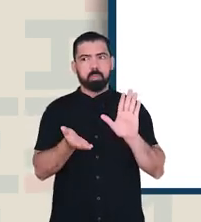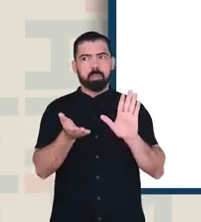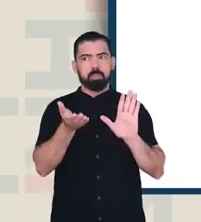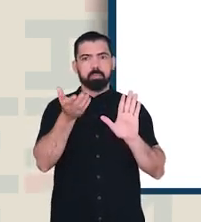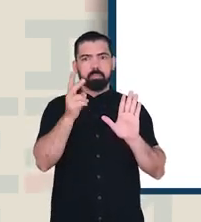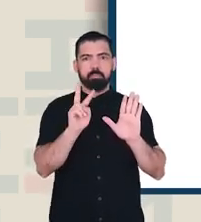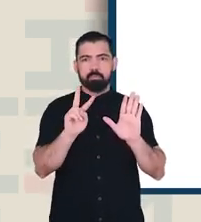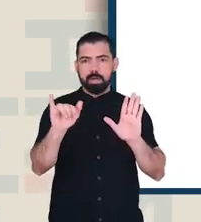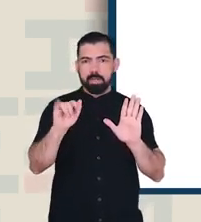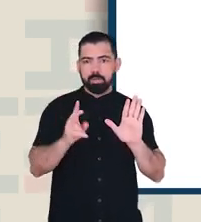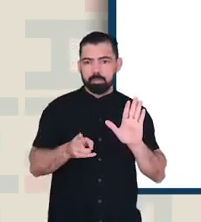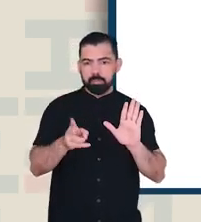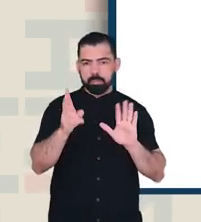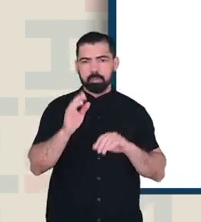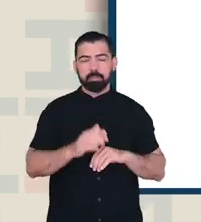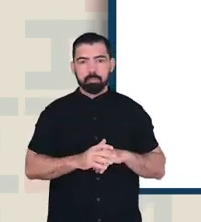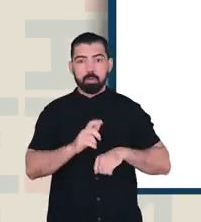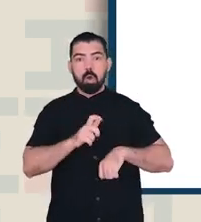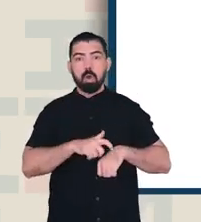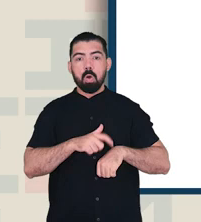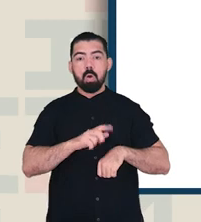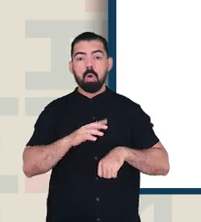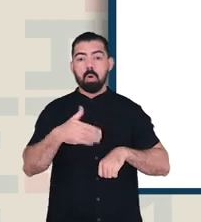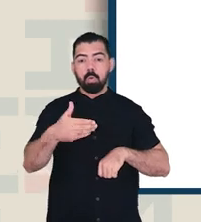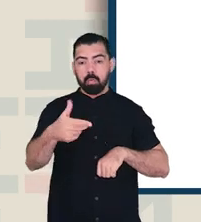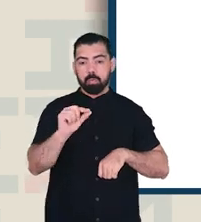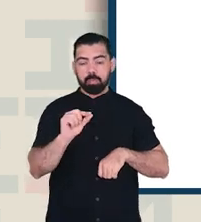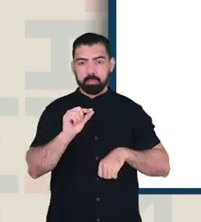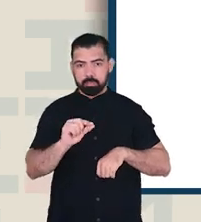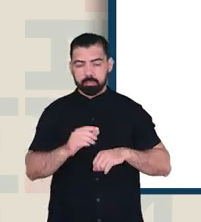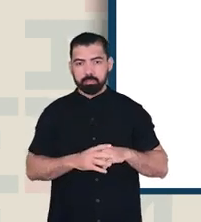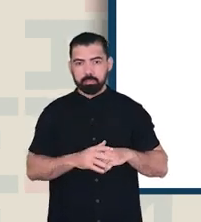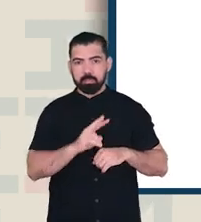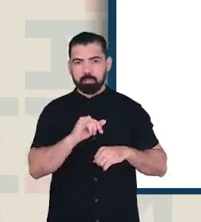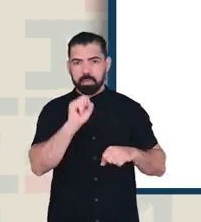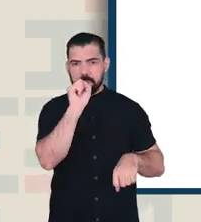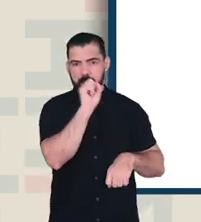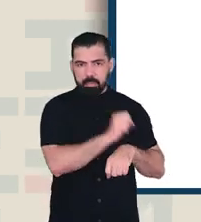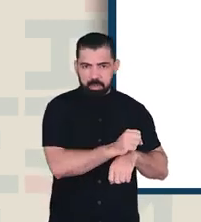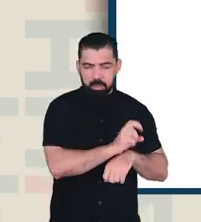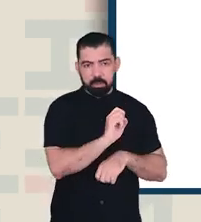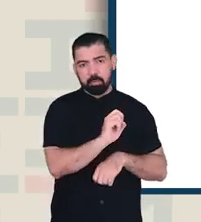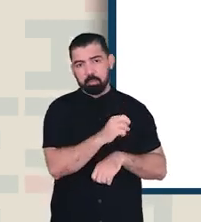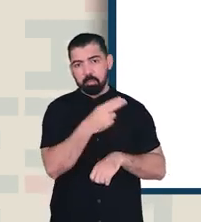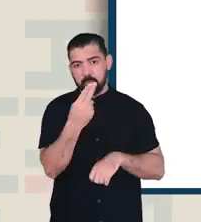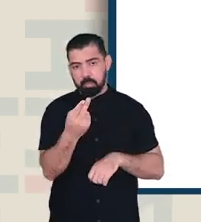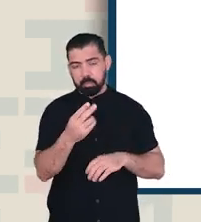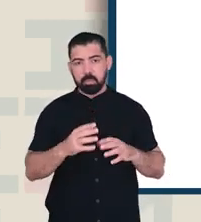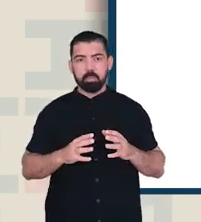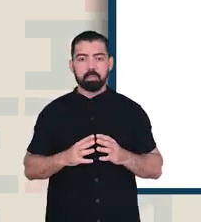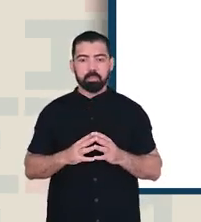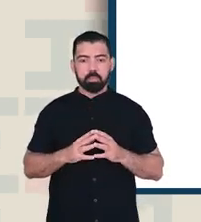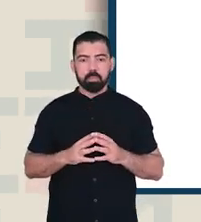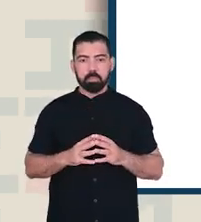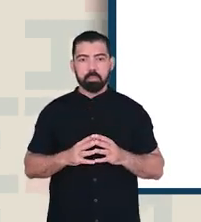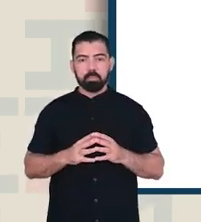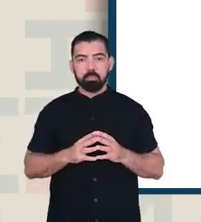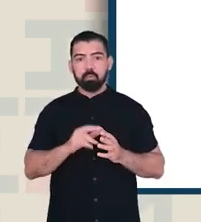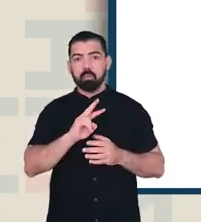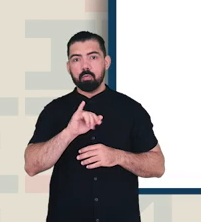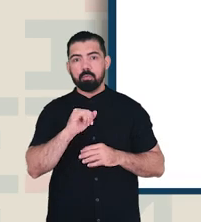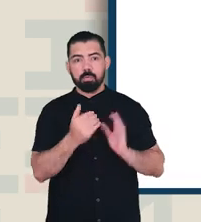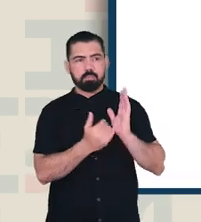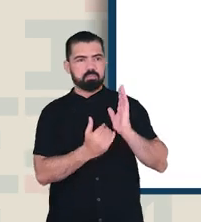crescendo. E em algum momento ou será interrompido, ou